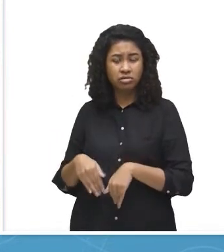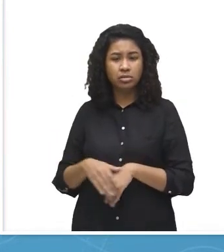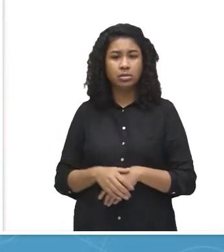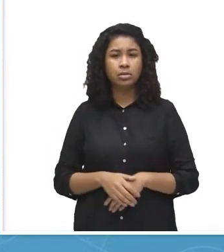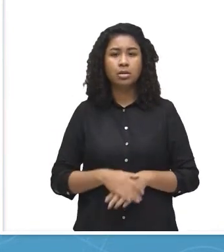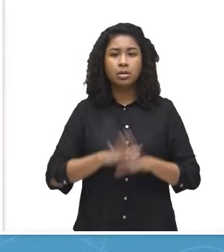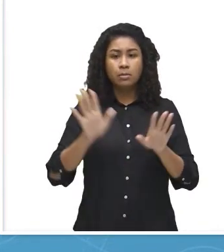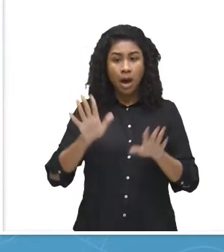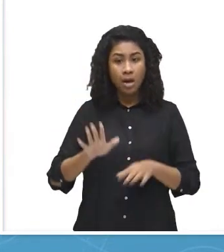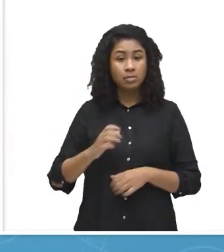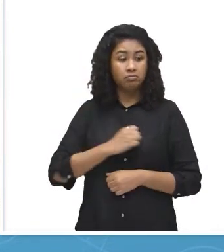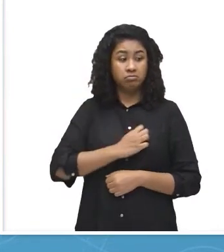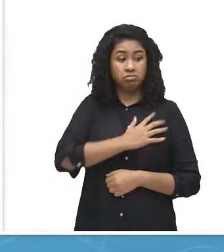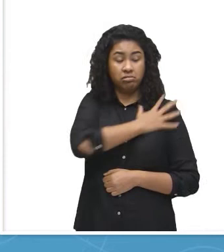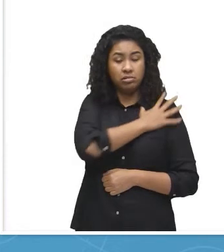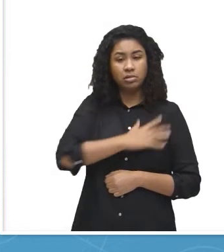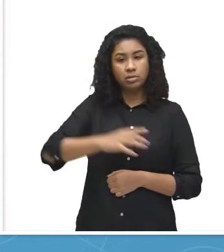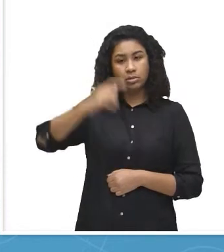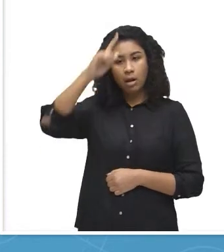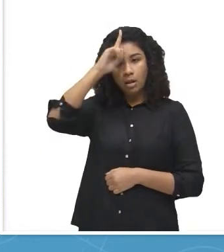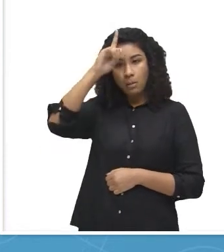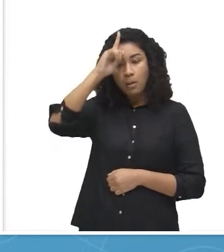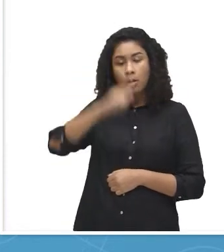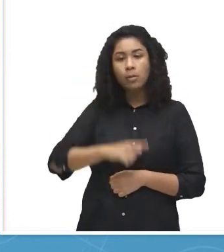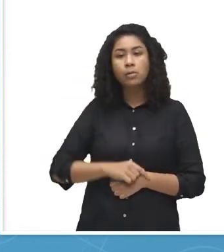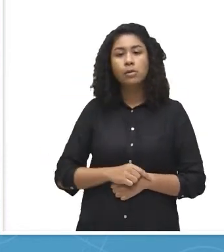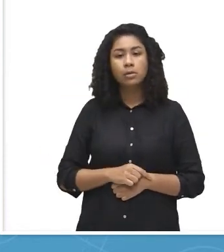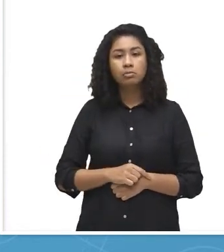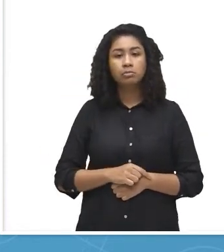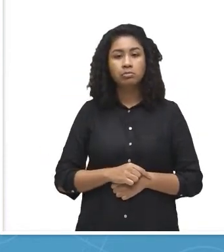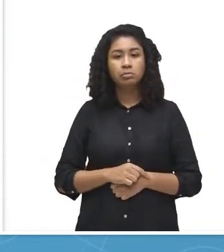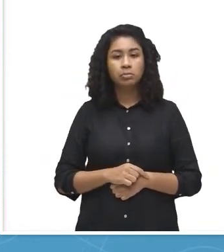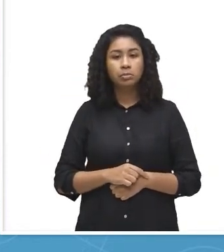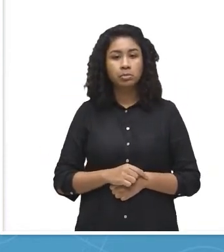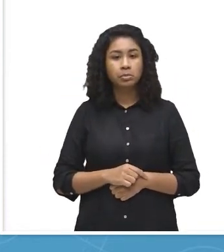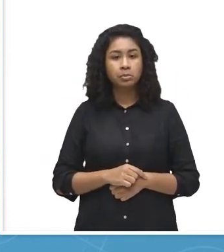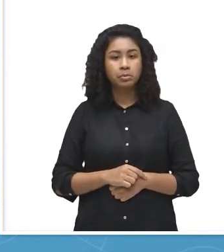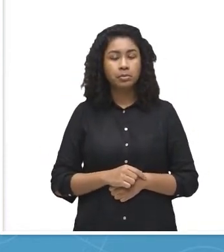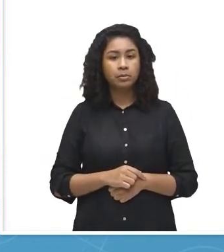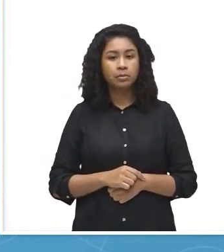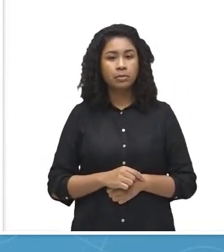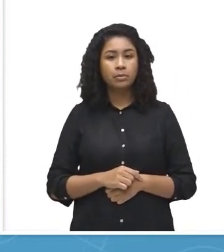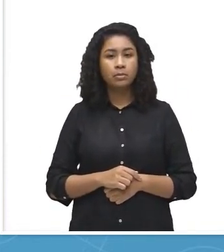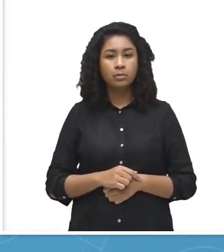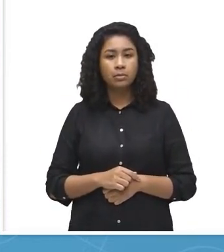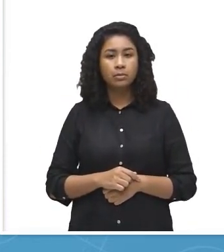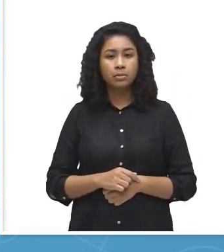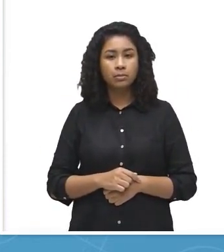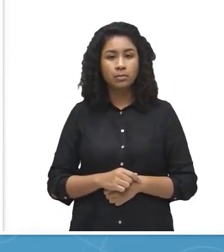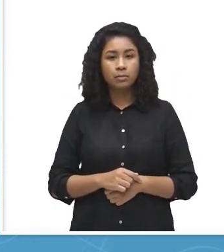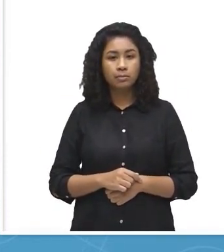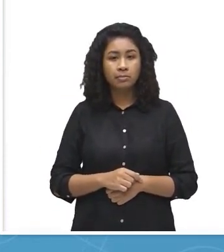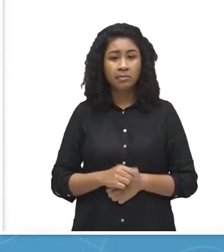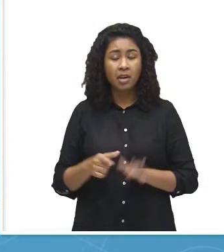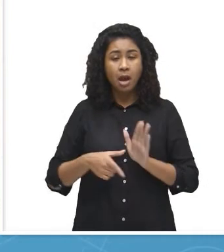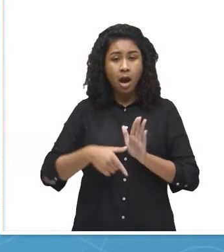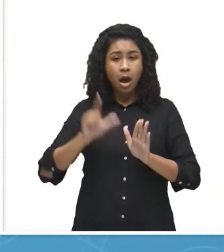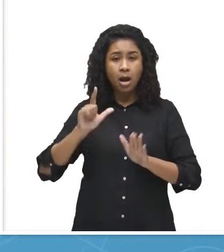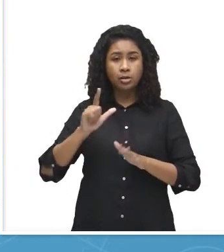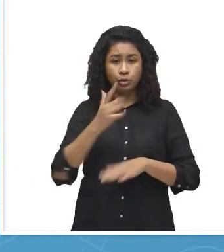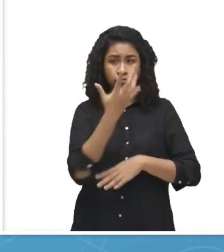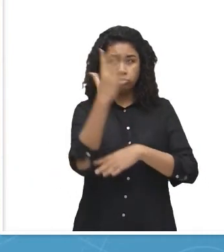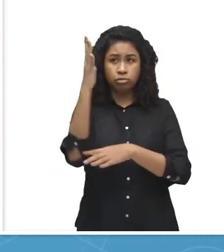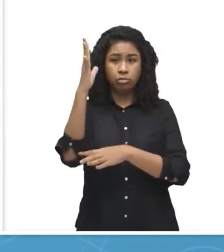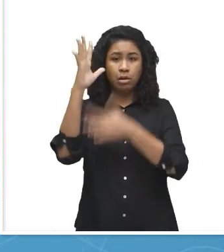exército alemão dizia que antes do cair das folhas, o exército alemão estava em